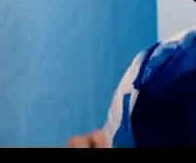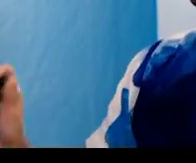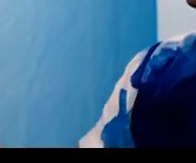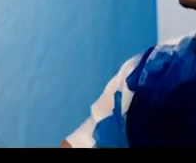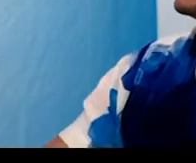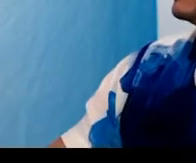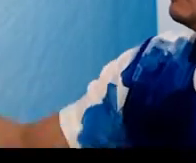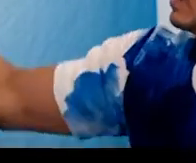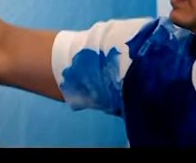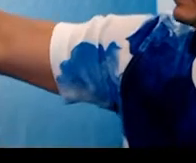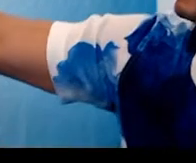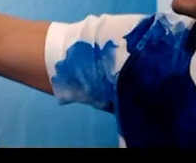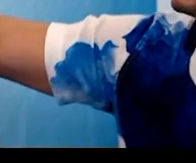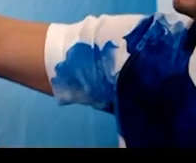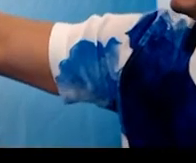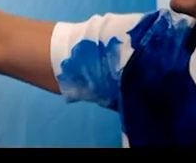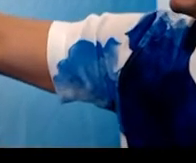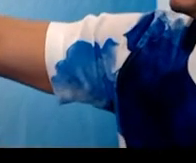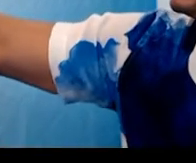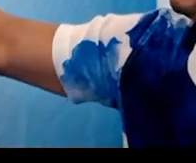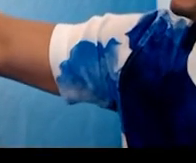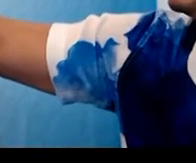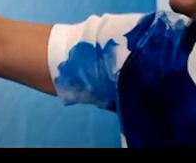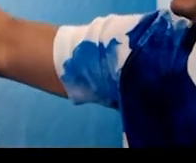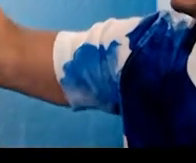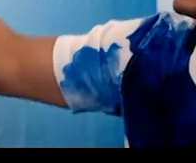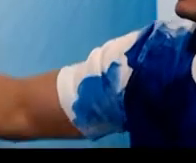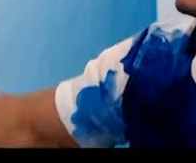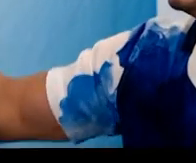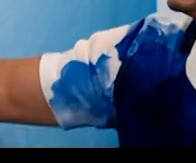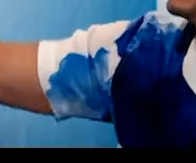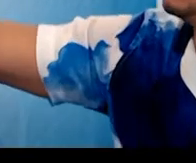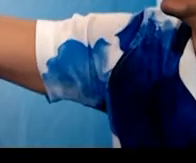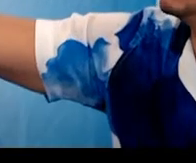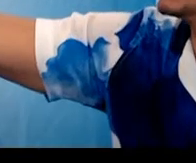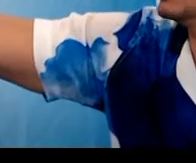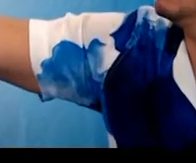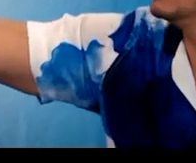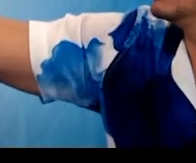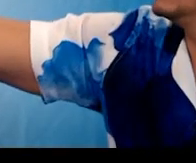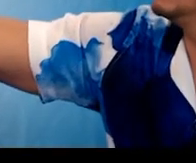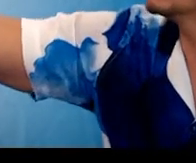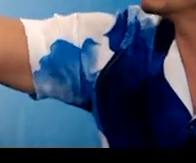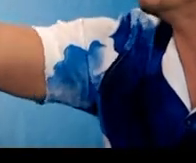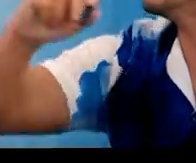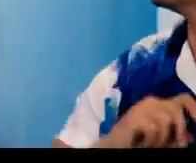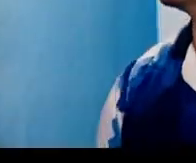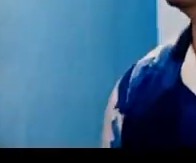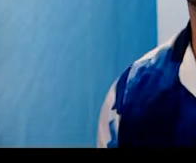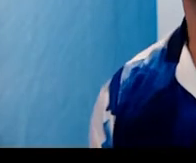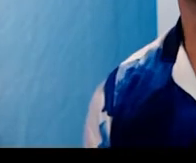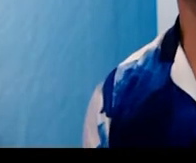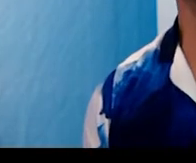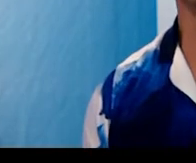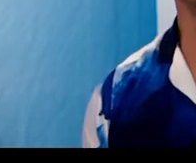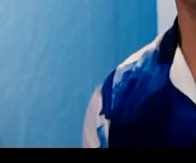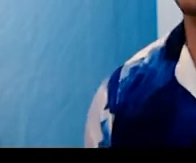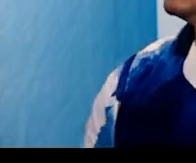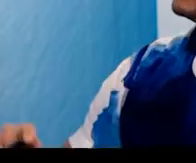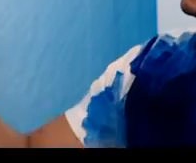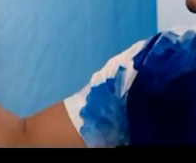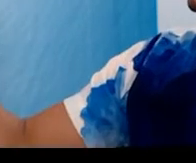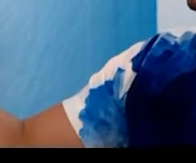figurativa. Vou achar aqui uma linha do horizonte que vai demarcar onde termina o chão e onde começa o